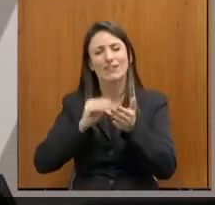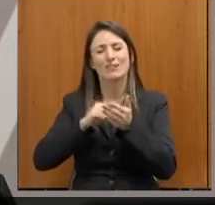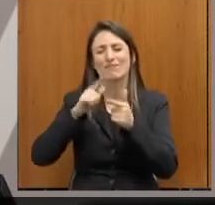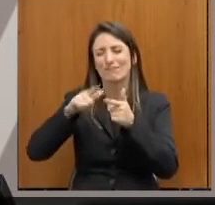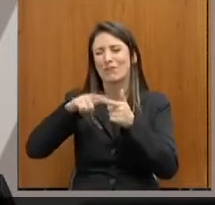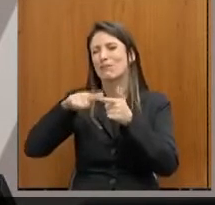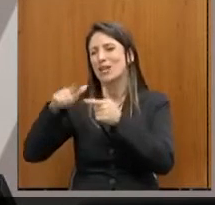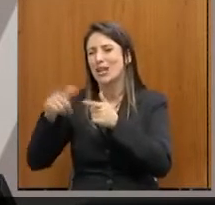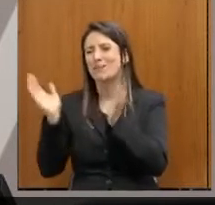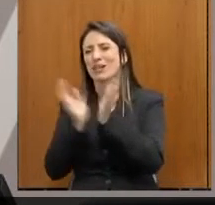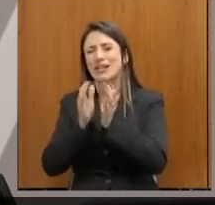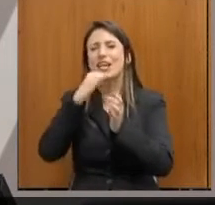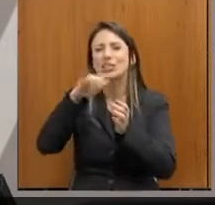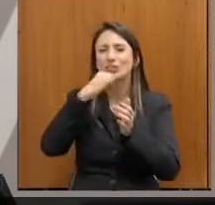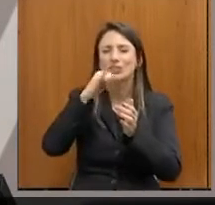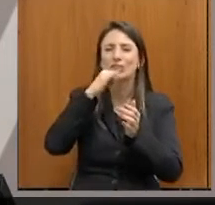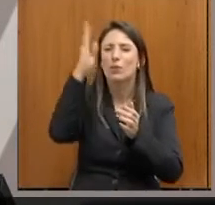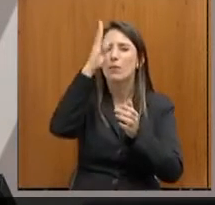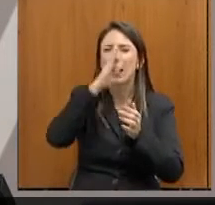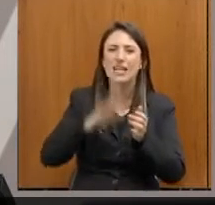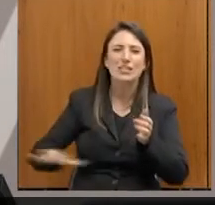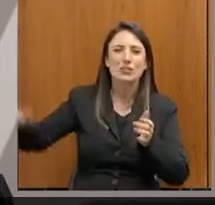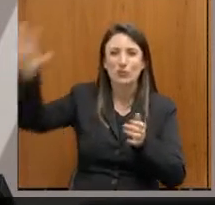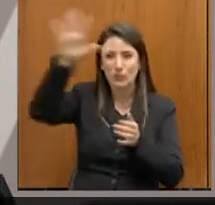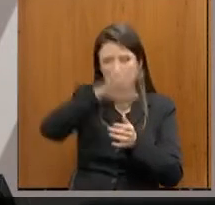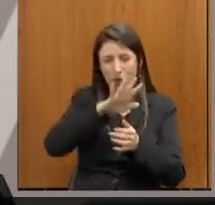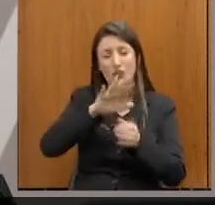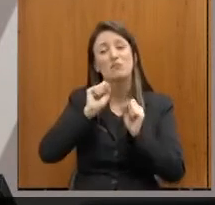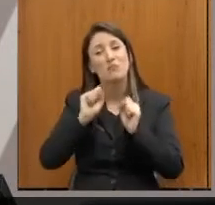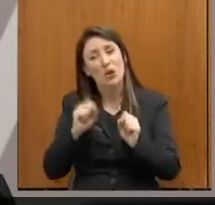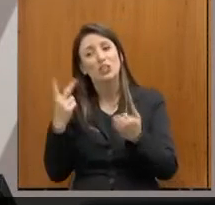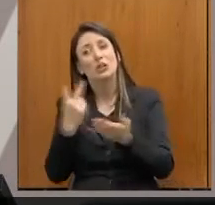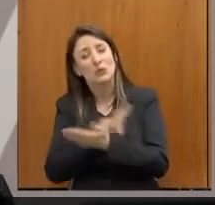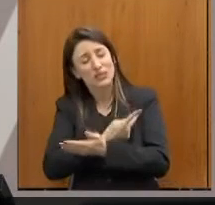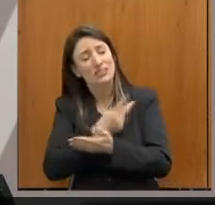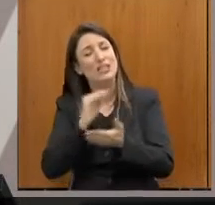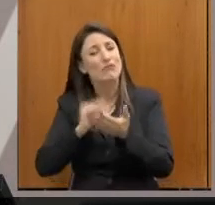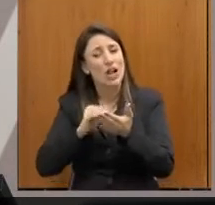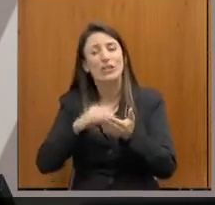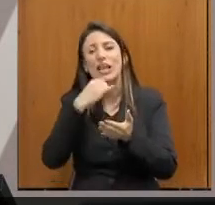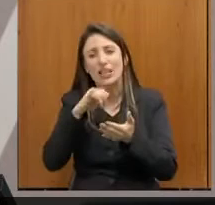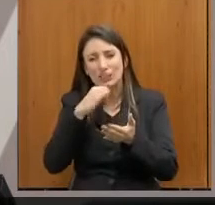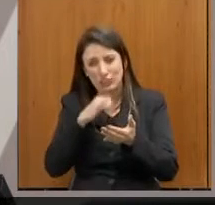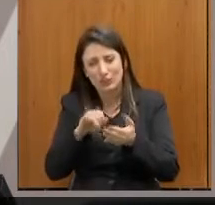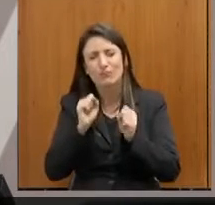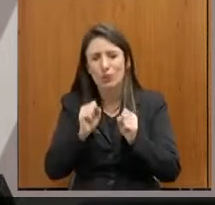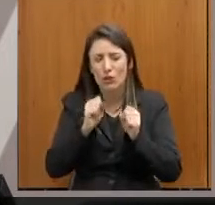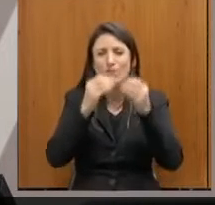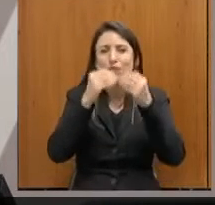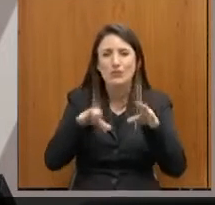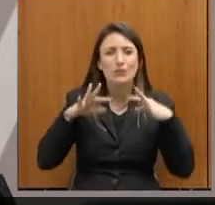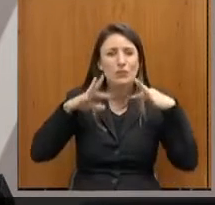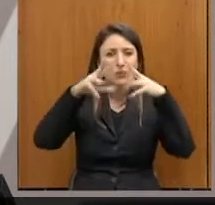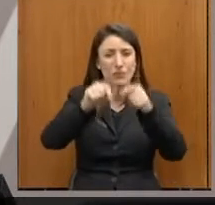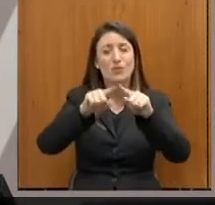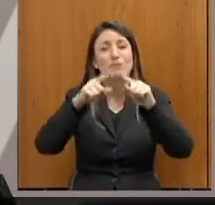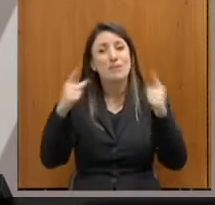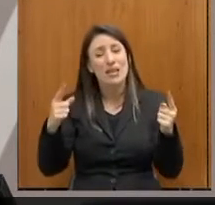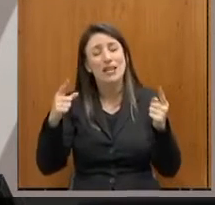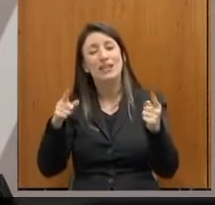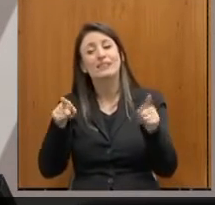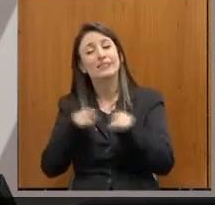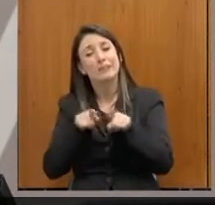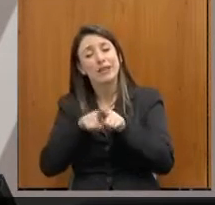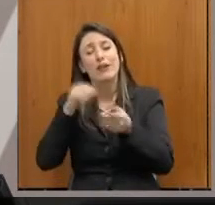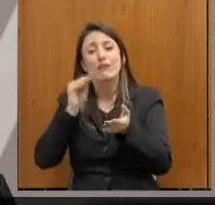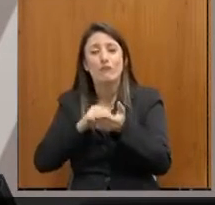em que o crescimento econômico pode ficar prejudicado pela escassez e ao mesmo tempo a gente vê uma falta de recursos